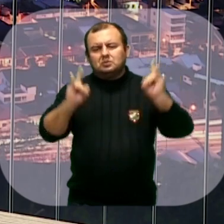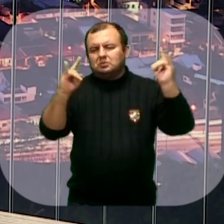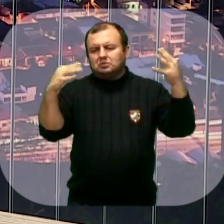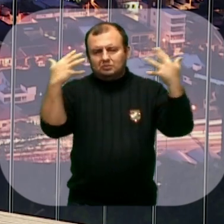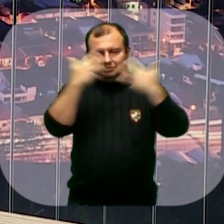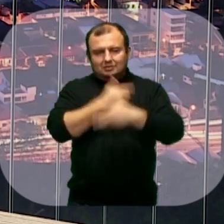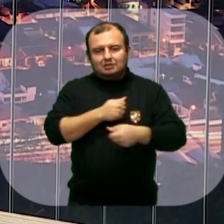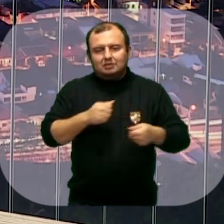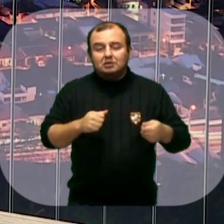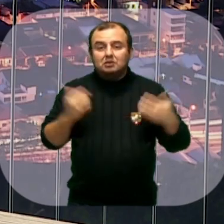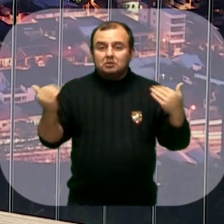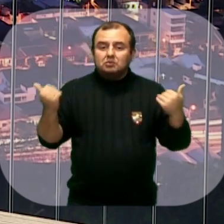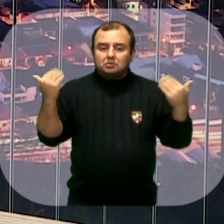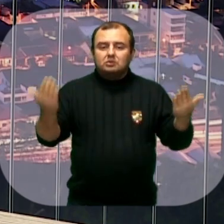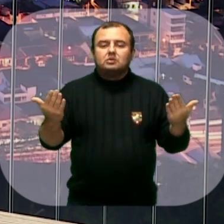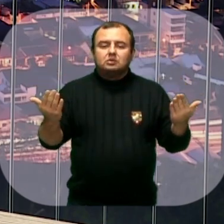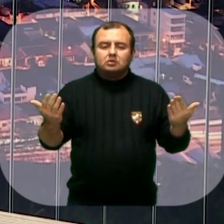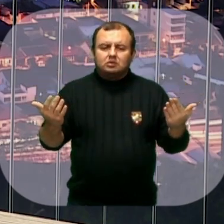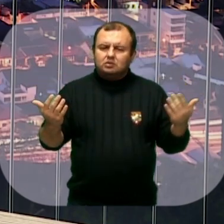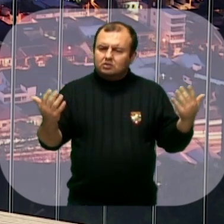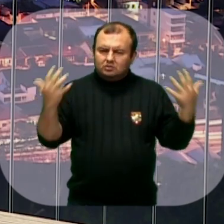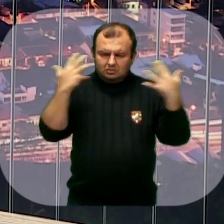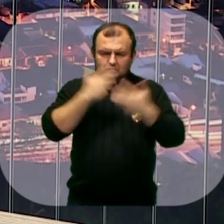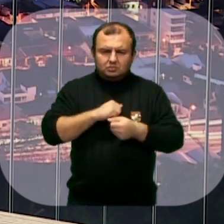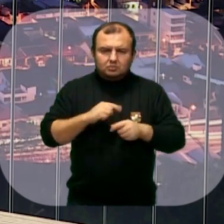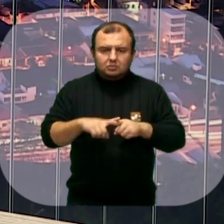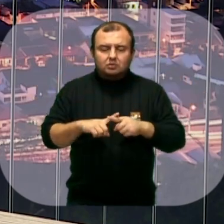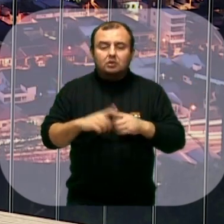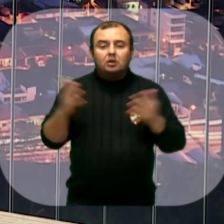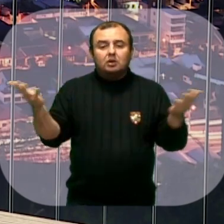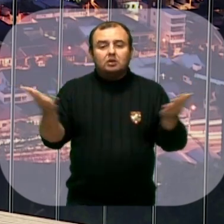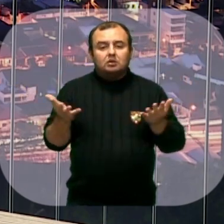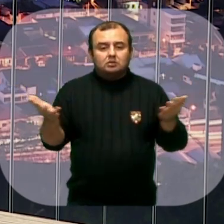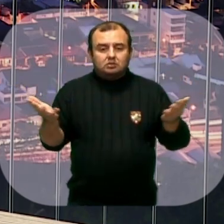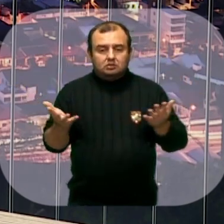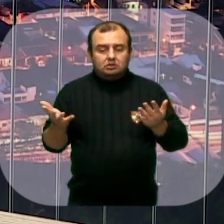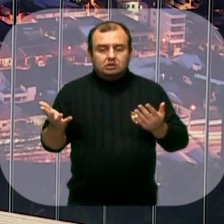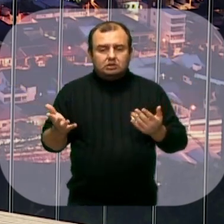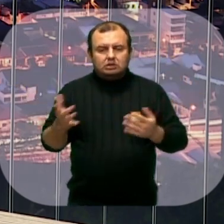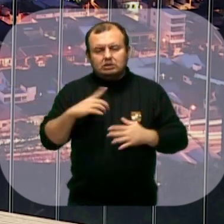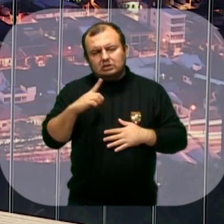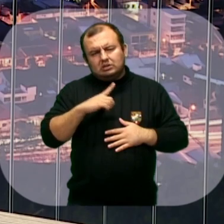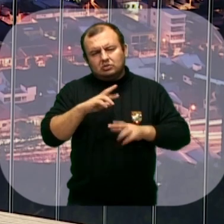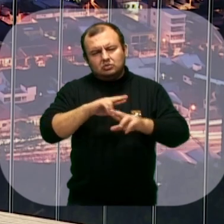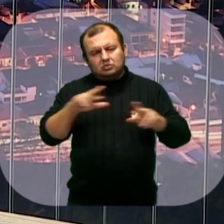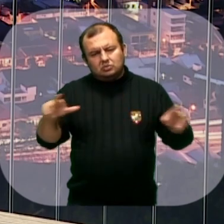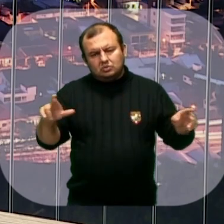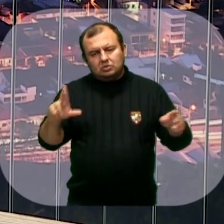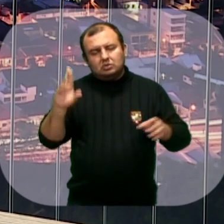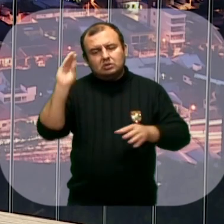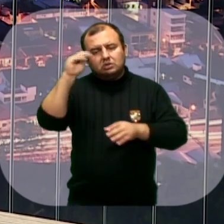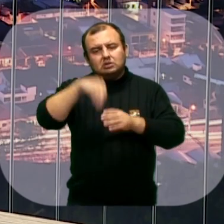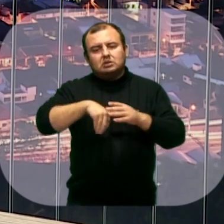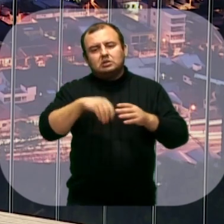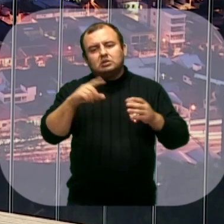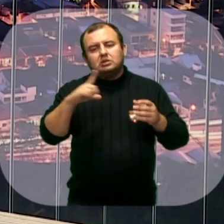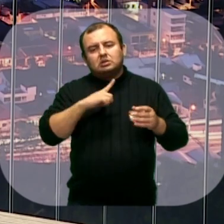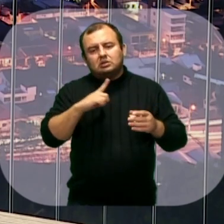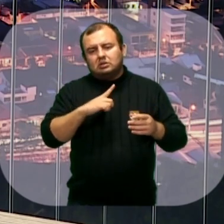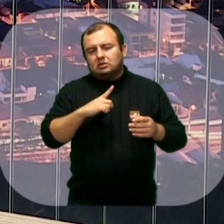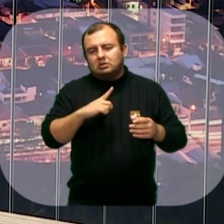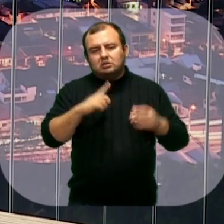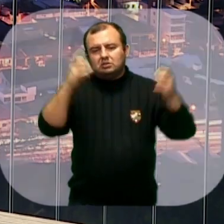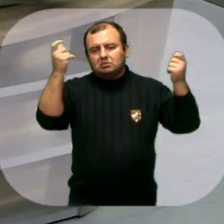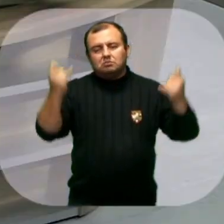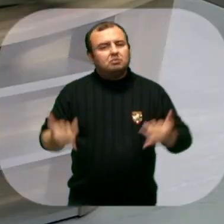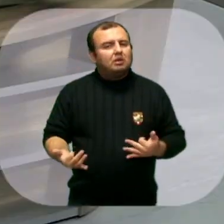você olha por fora, é um prédio belíssimo, mas a riqueza que tem dentro daquelas paredes, não dá